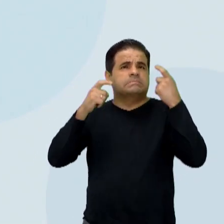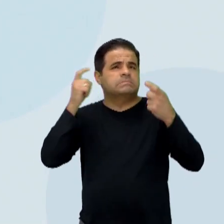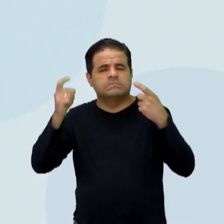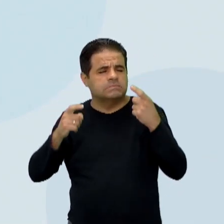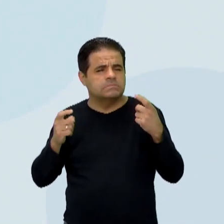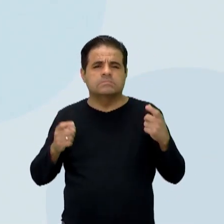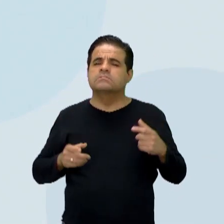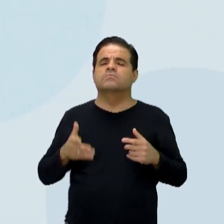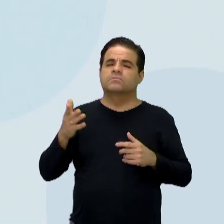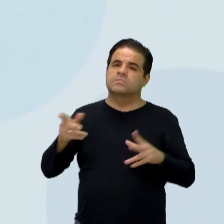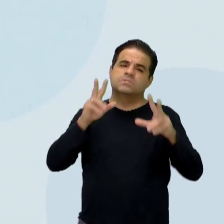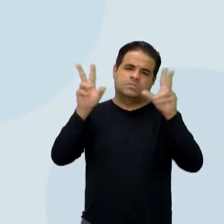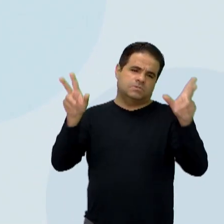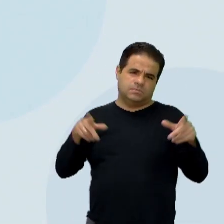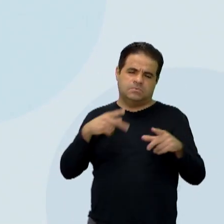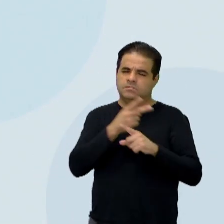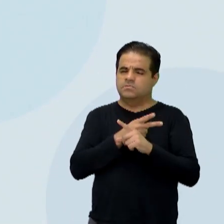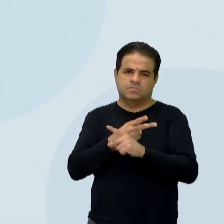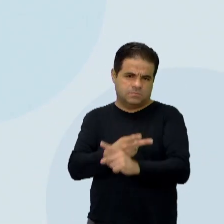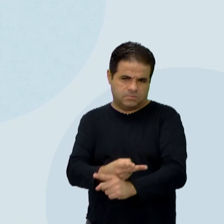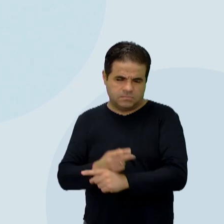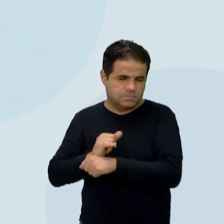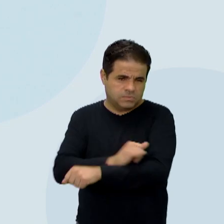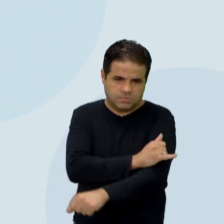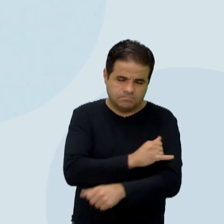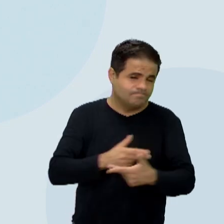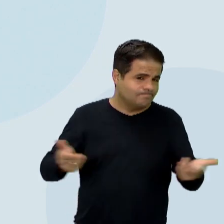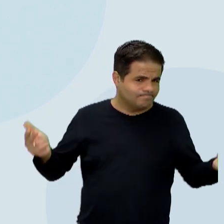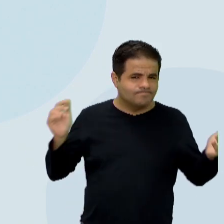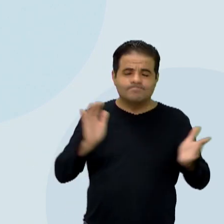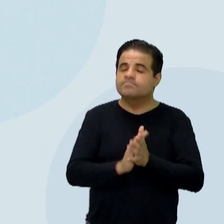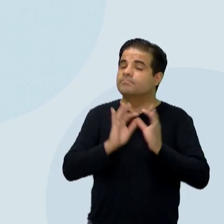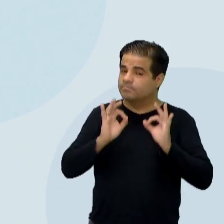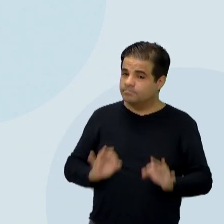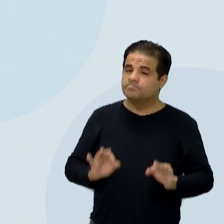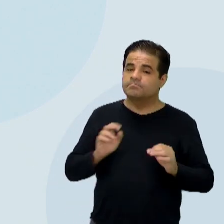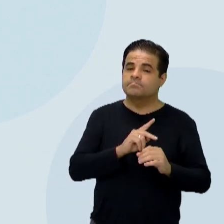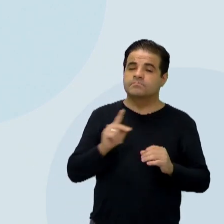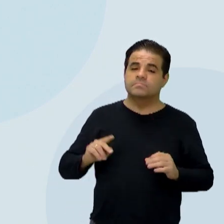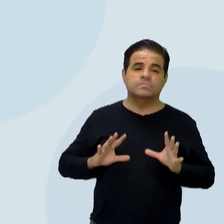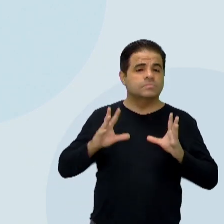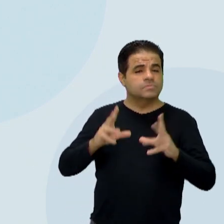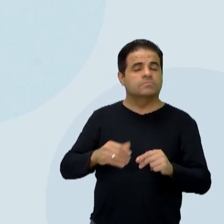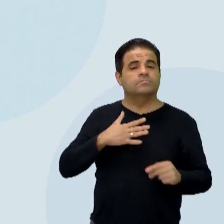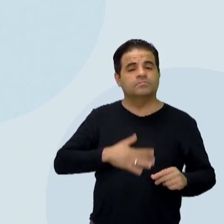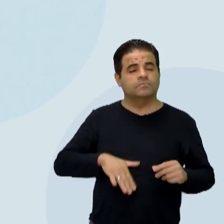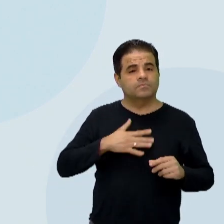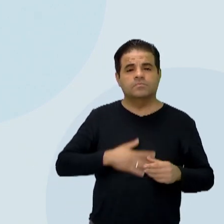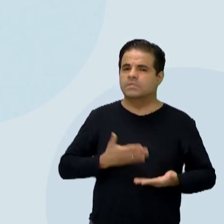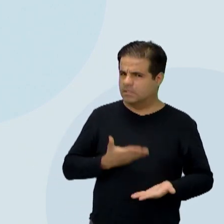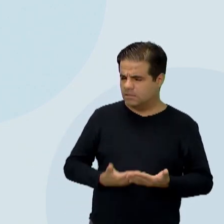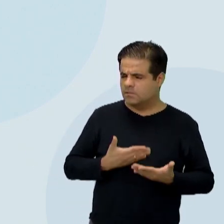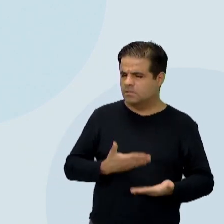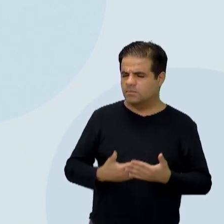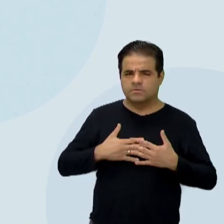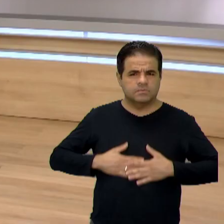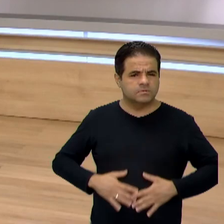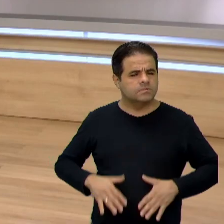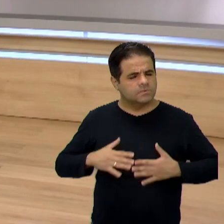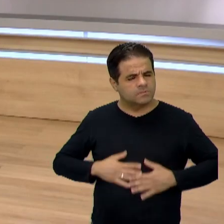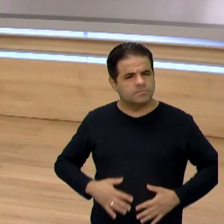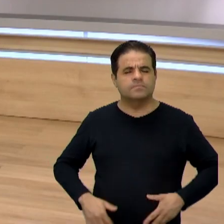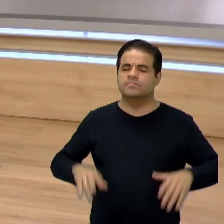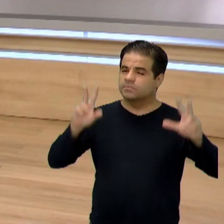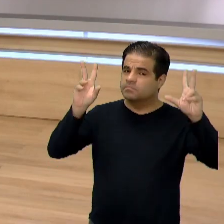obcecado por, né, ficar procurando caloria nas coisas. É isso, Pro. Acho que foi tudo tranquilo, né? Hoje está bem tranquilo, né,